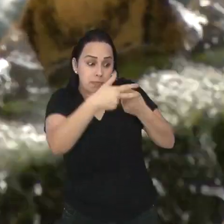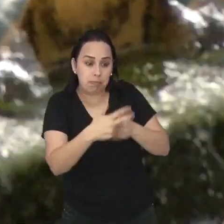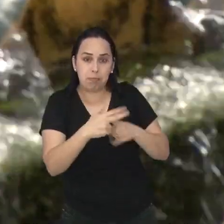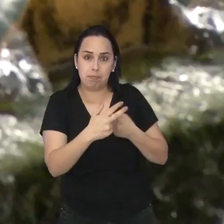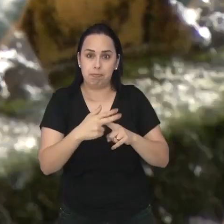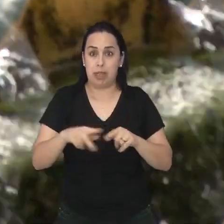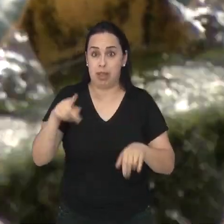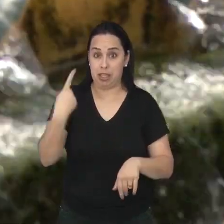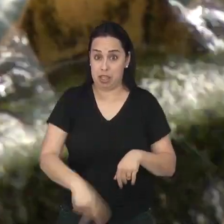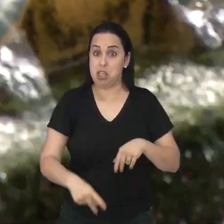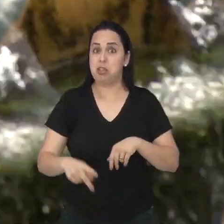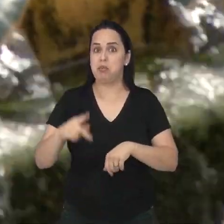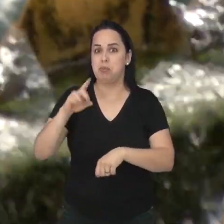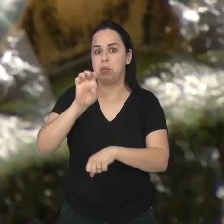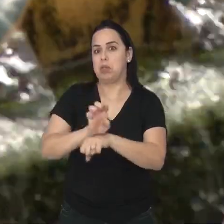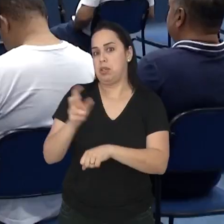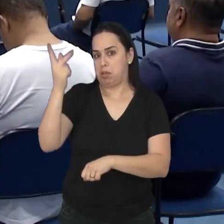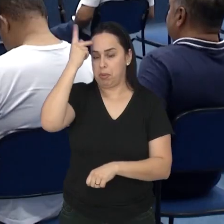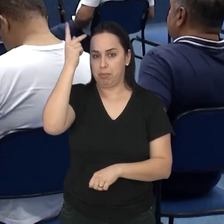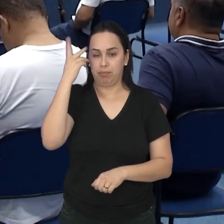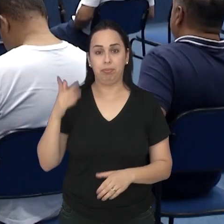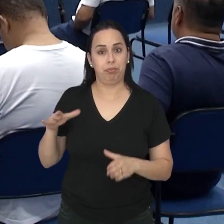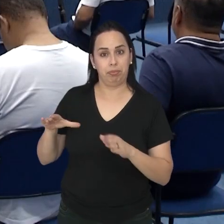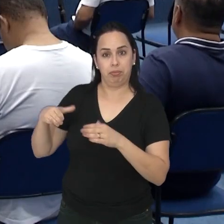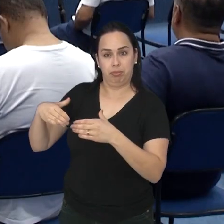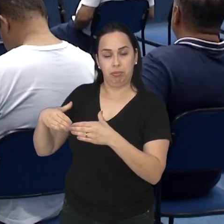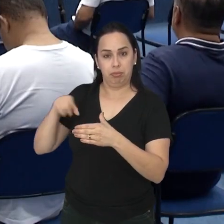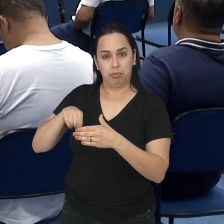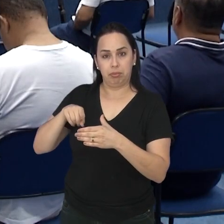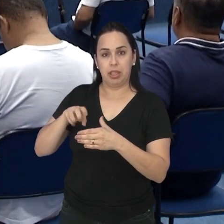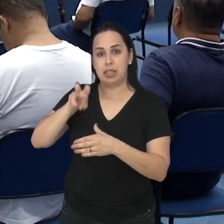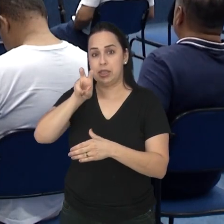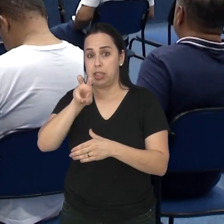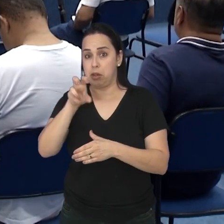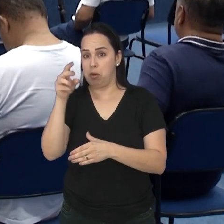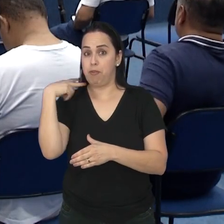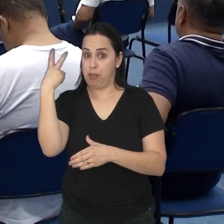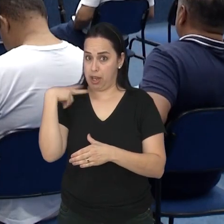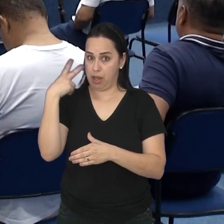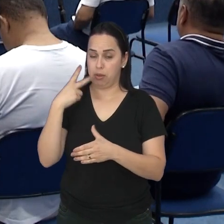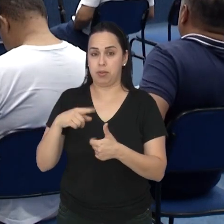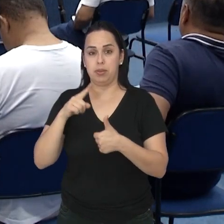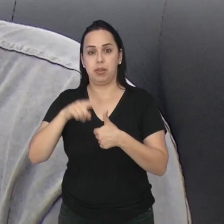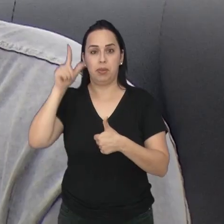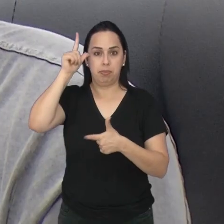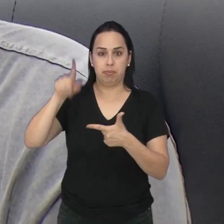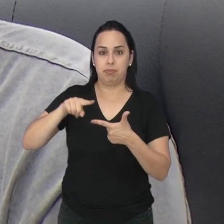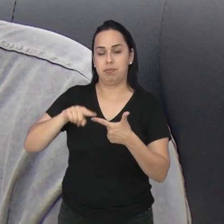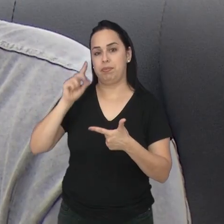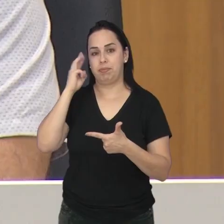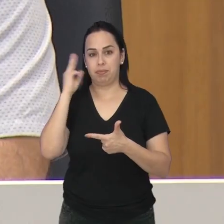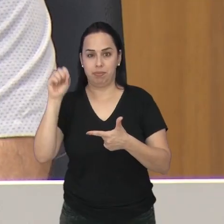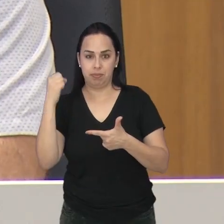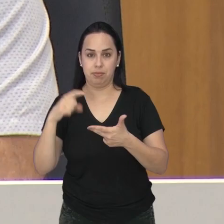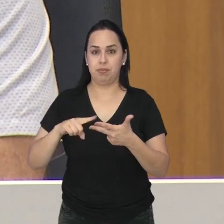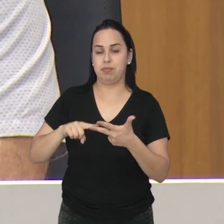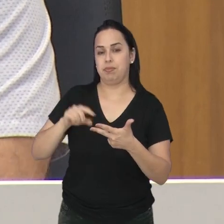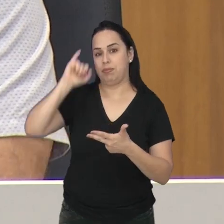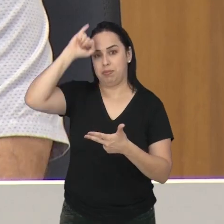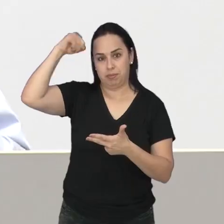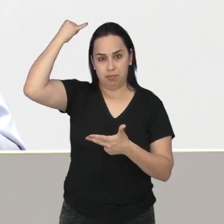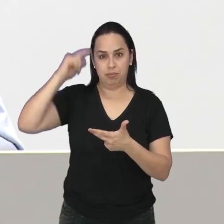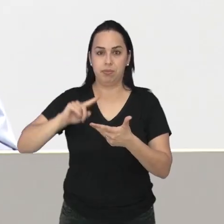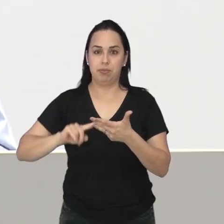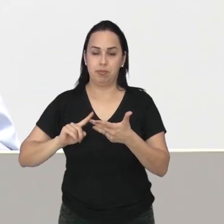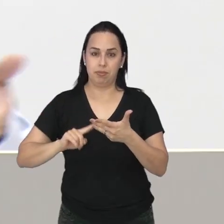de Saneamento Básico do Estado de São Paulo. A SEI contou com a participação de 5 parlamentares: Lino Bispo, Marcão da